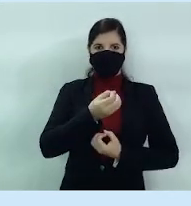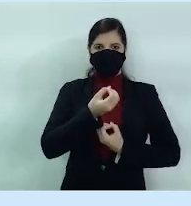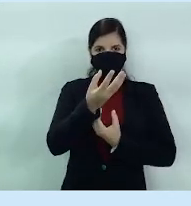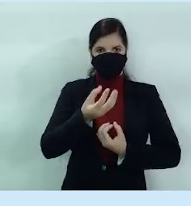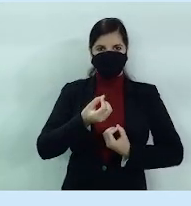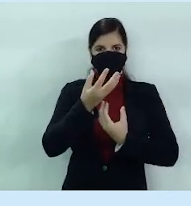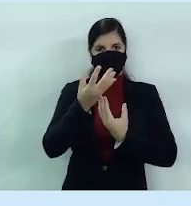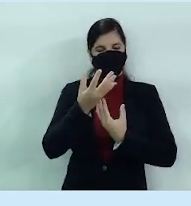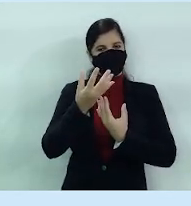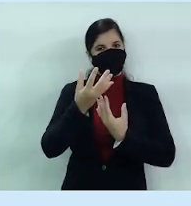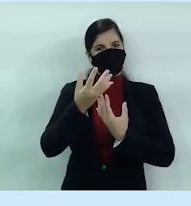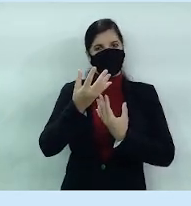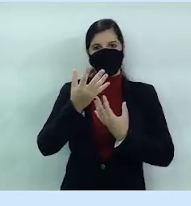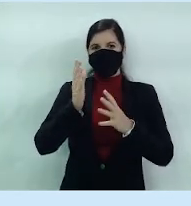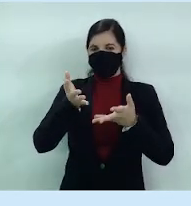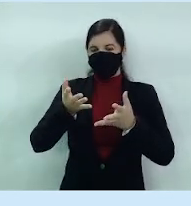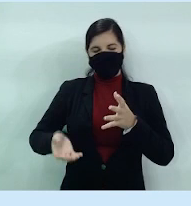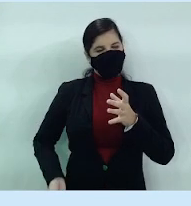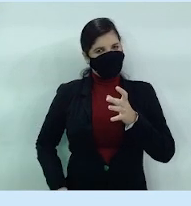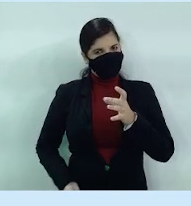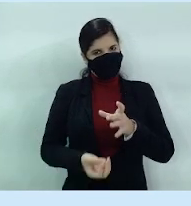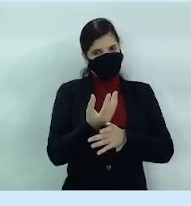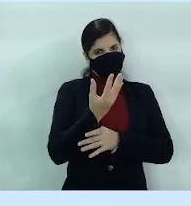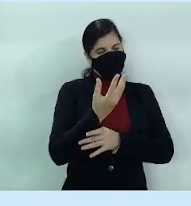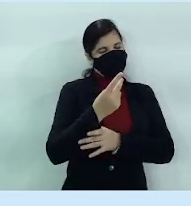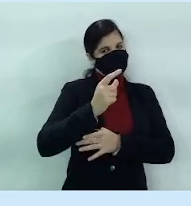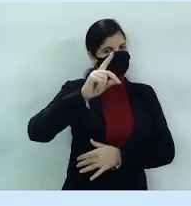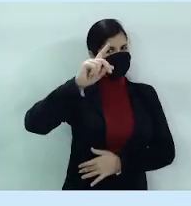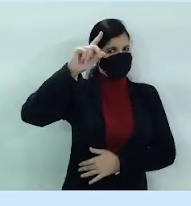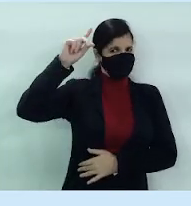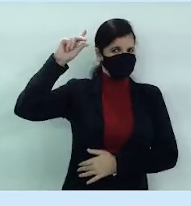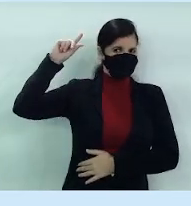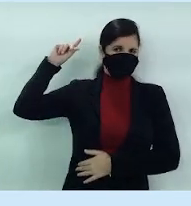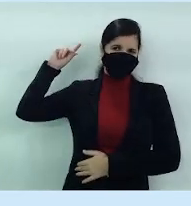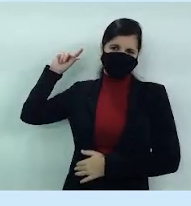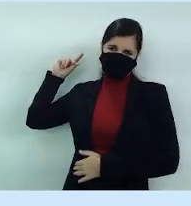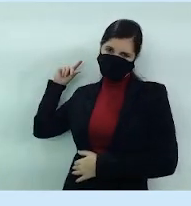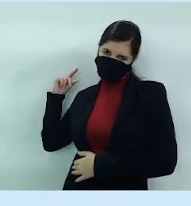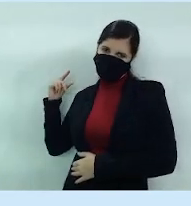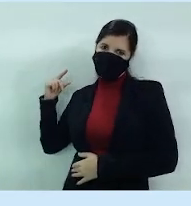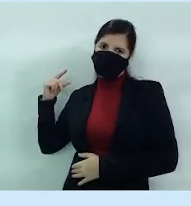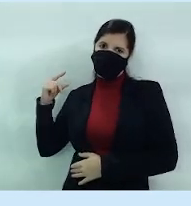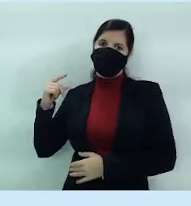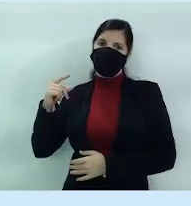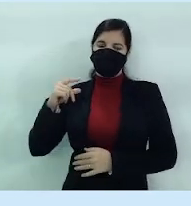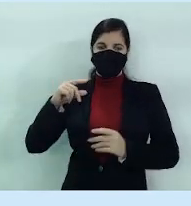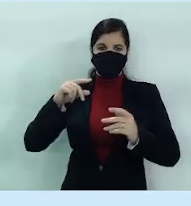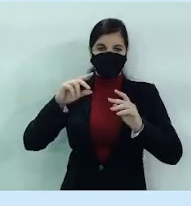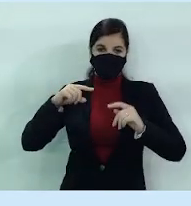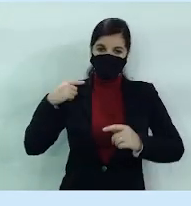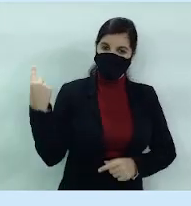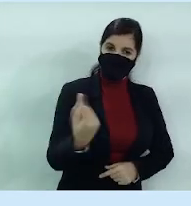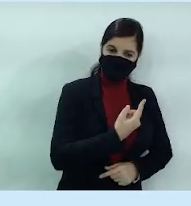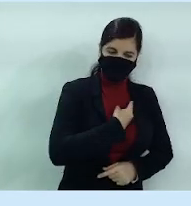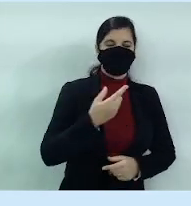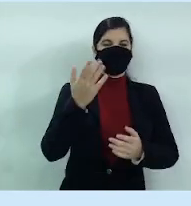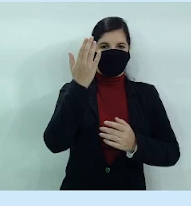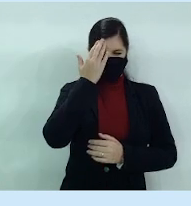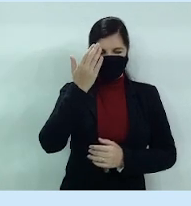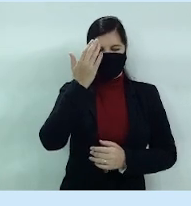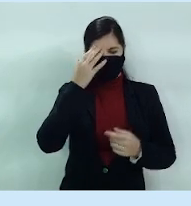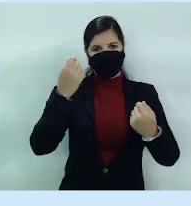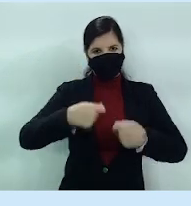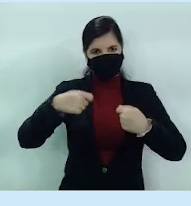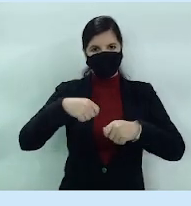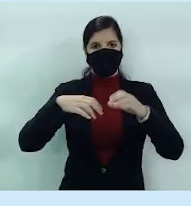que vem desde os primórdios da vida humana. Desde muito tempo, o ser humano sempre teve a necessidade de